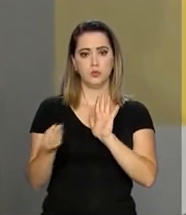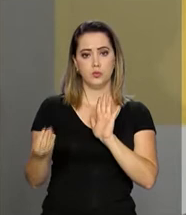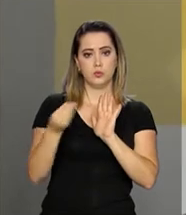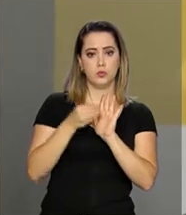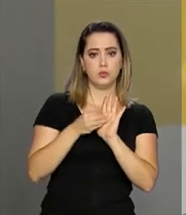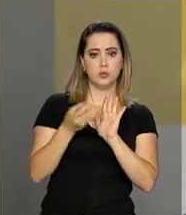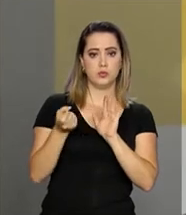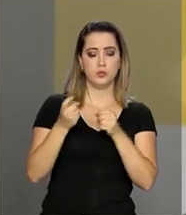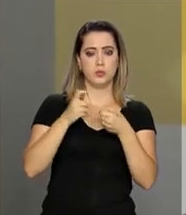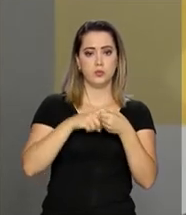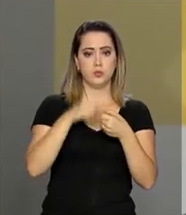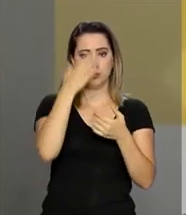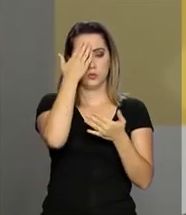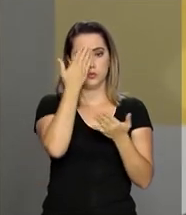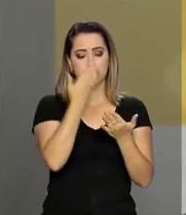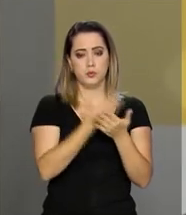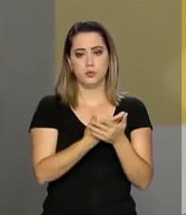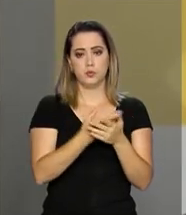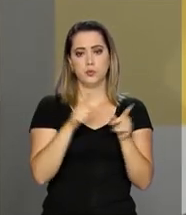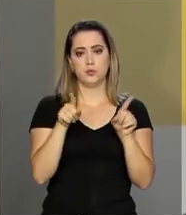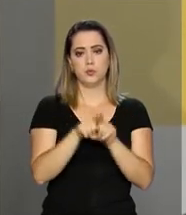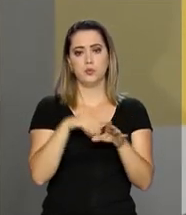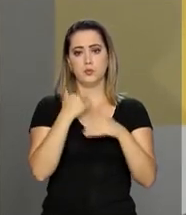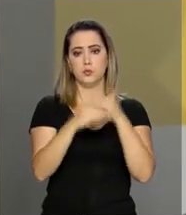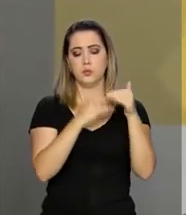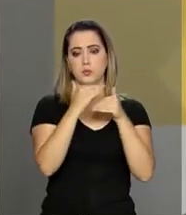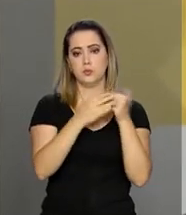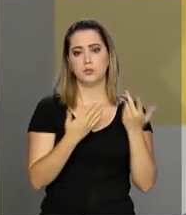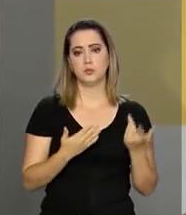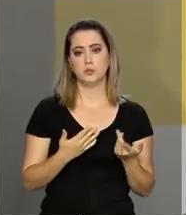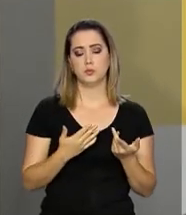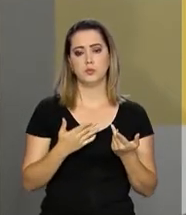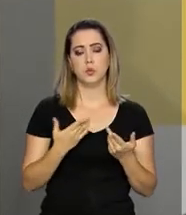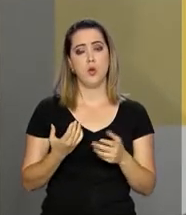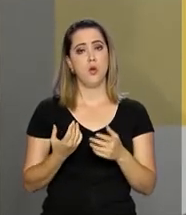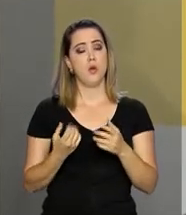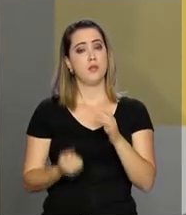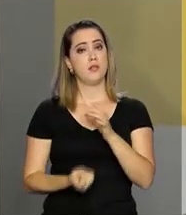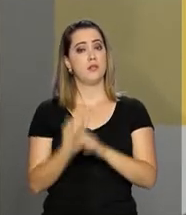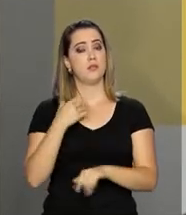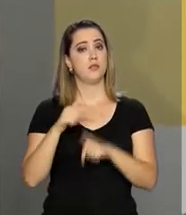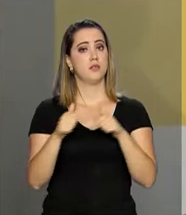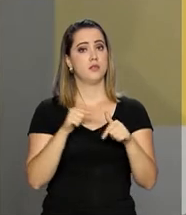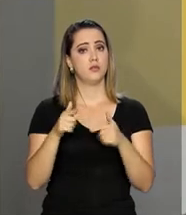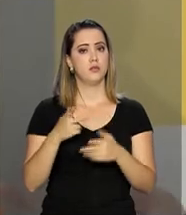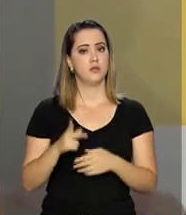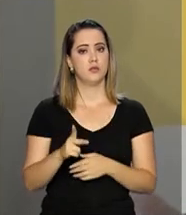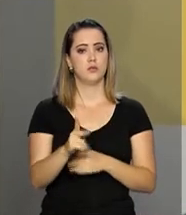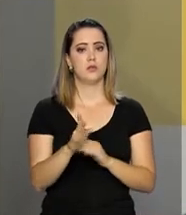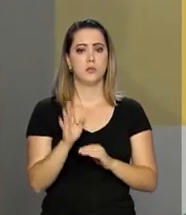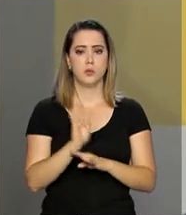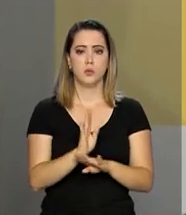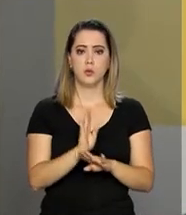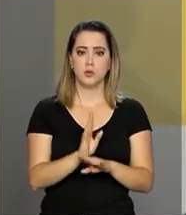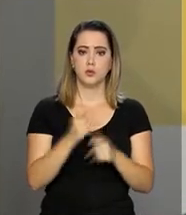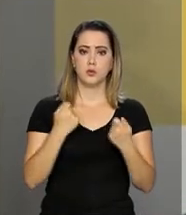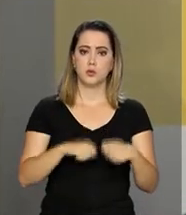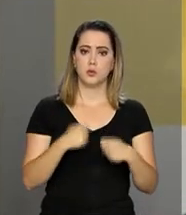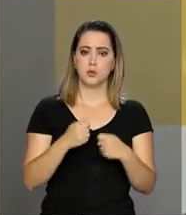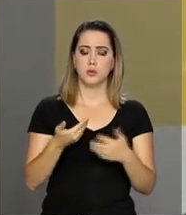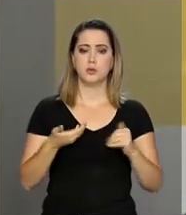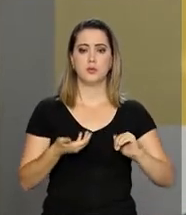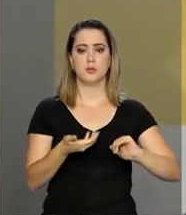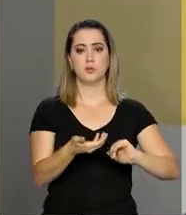a confiança o crescimento e os empregos sempre com o apoio indispensável do